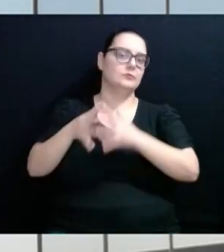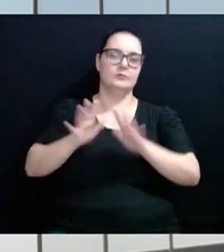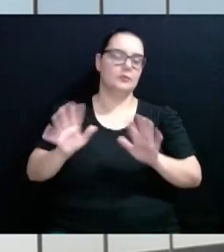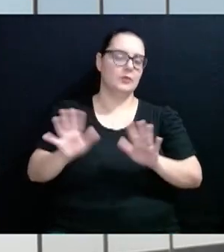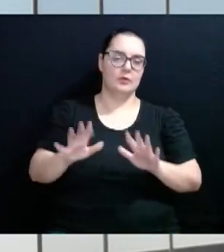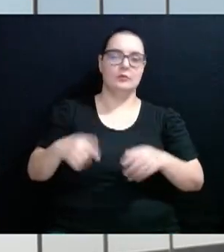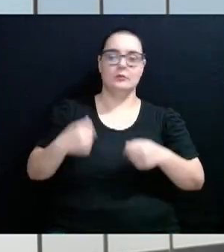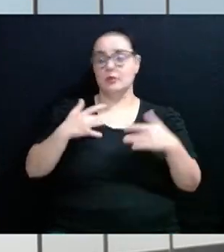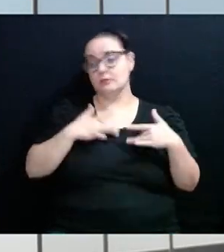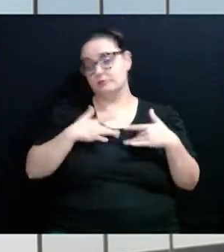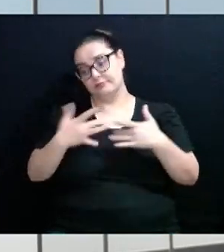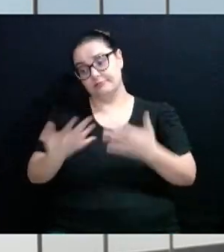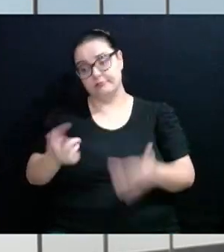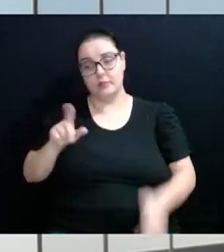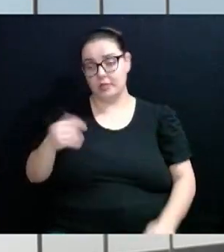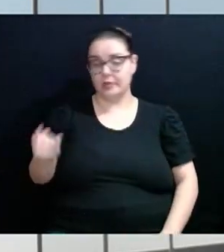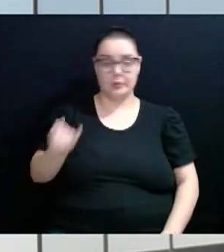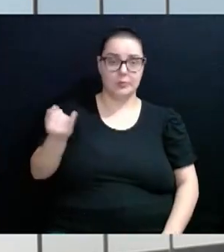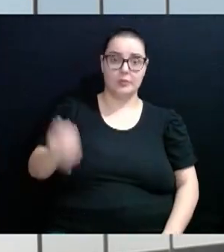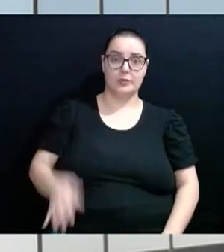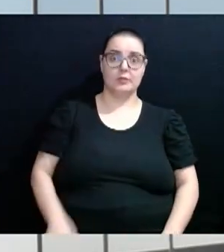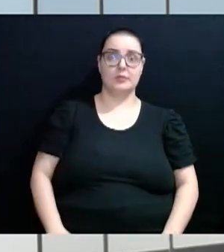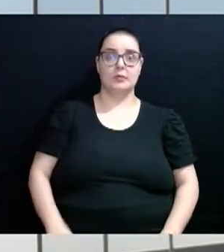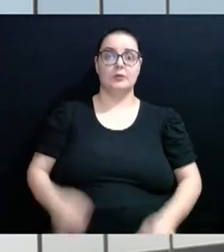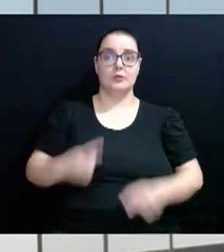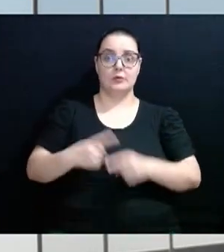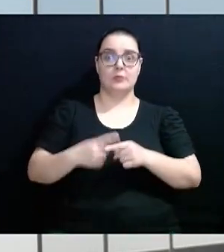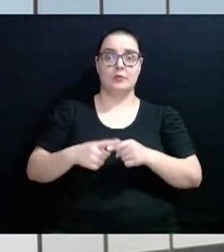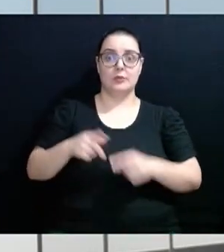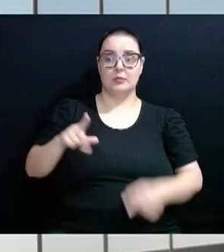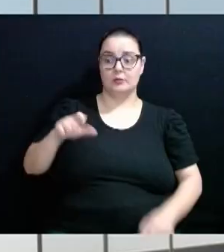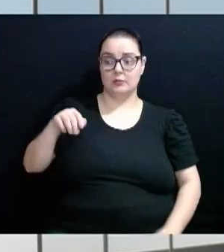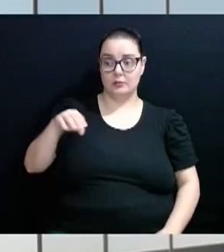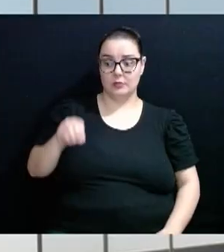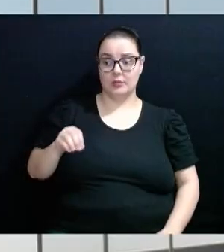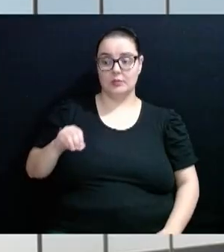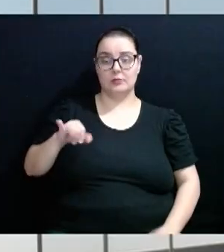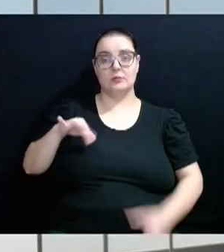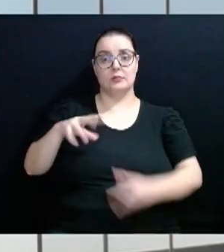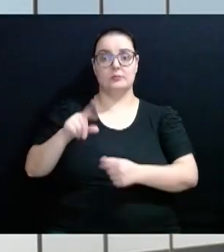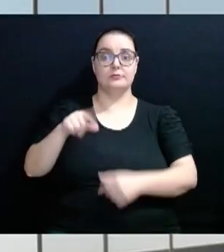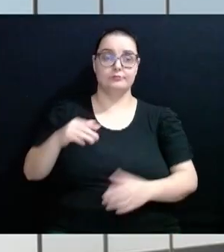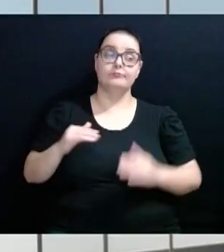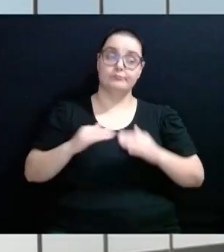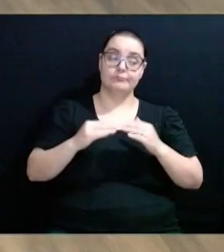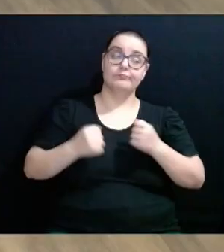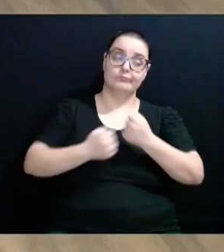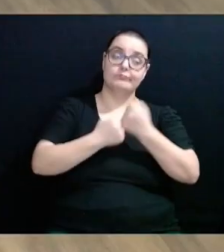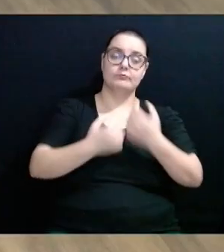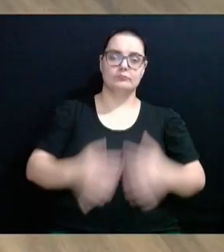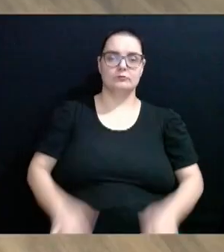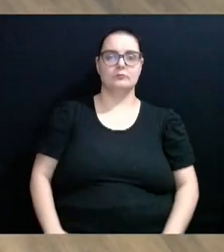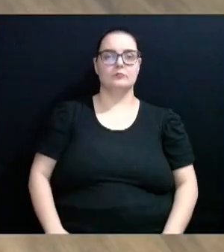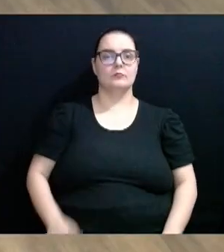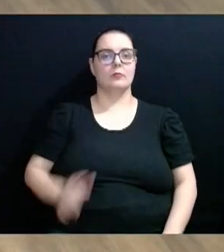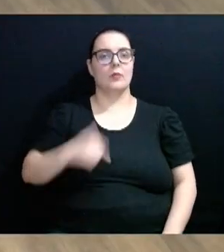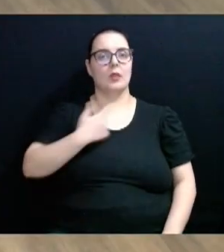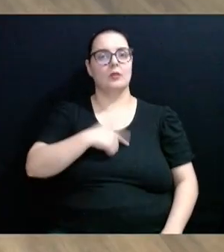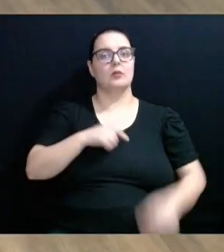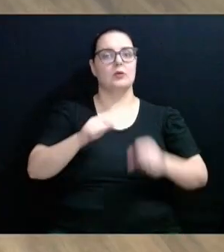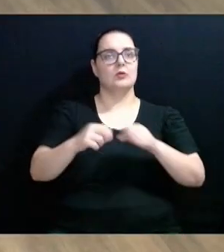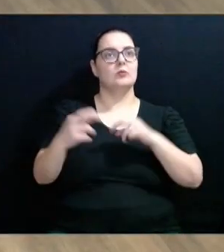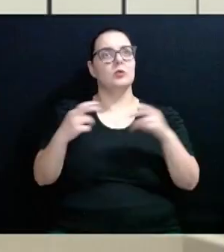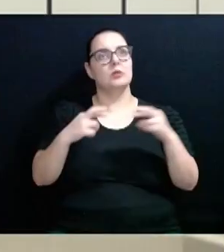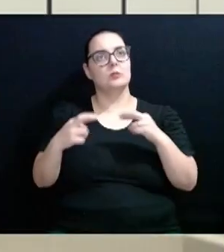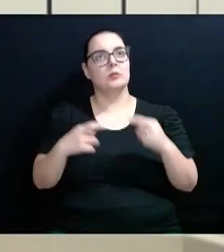é importante, porque no plano internacional isso conta muito, né? Nós podemos considerar, professor, que